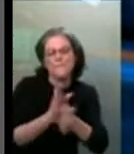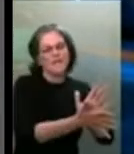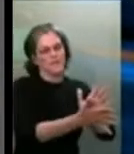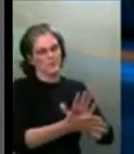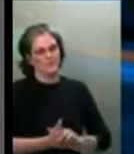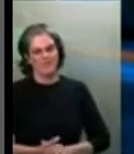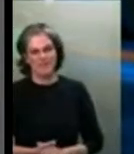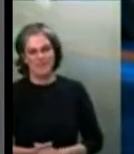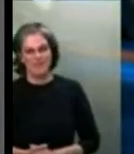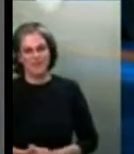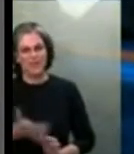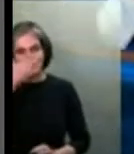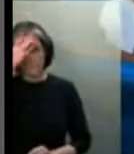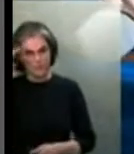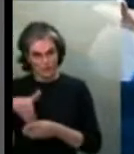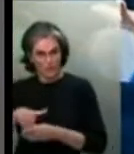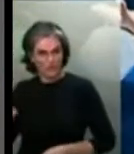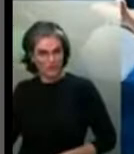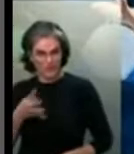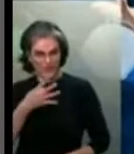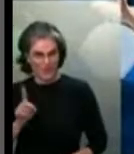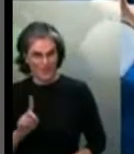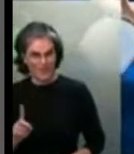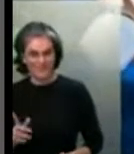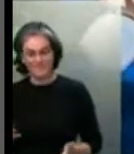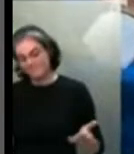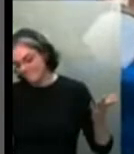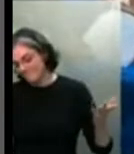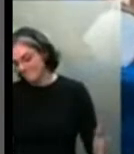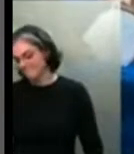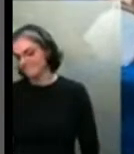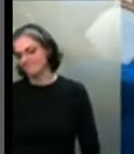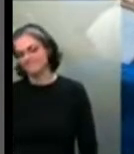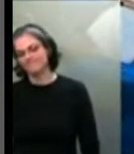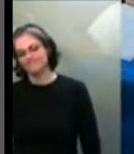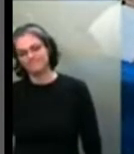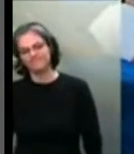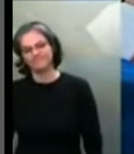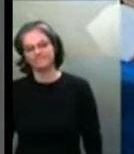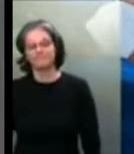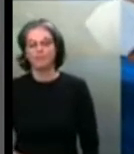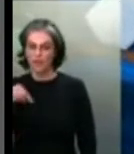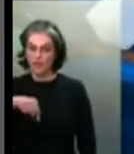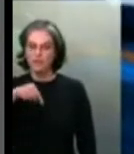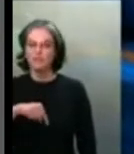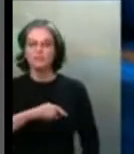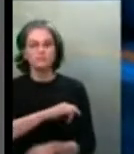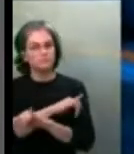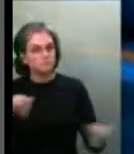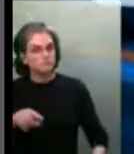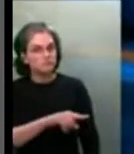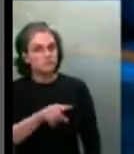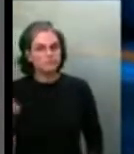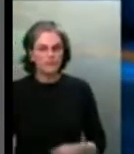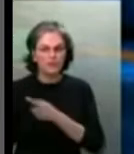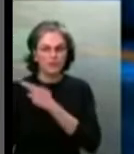Só quem votou nele não sabia disso. Por isso eu quero responsabilizar aqui que nós temos que